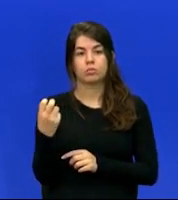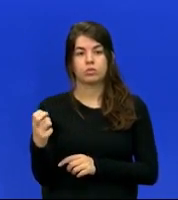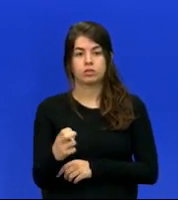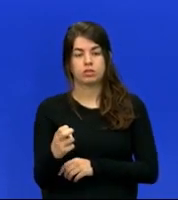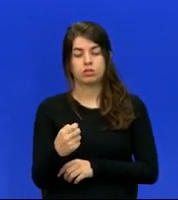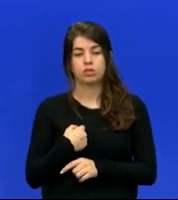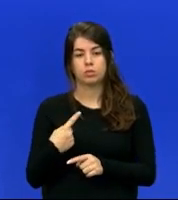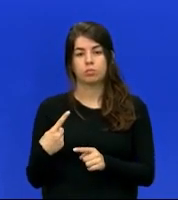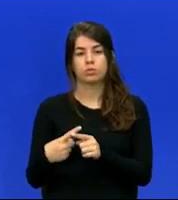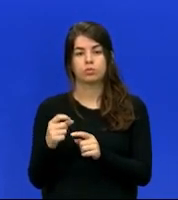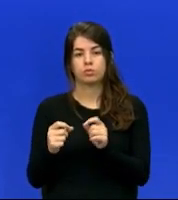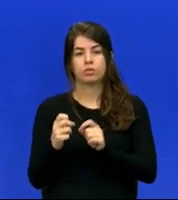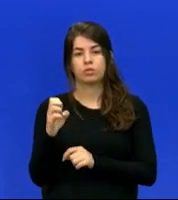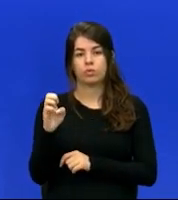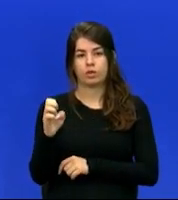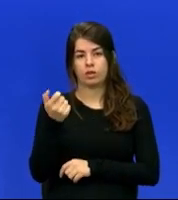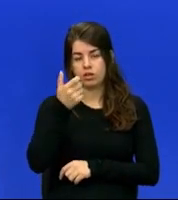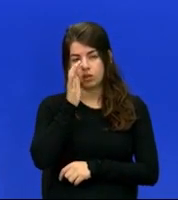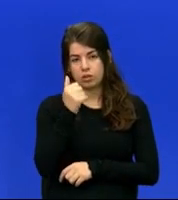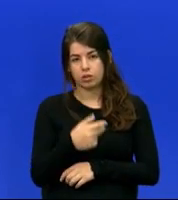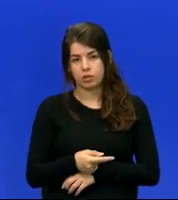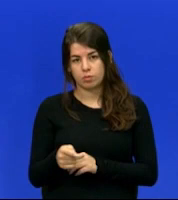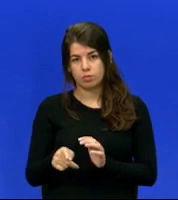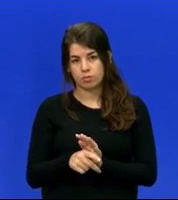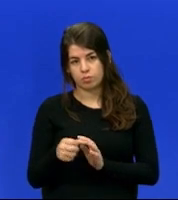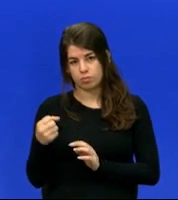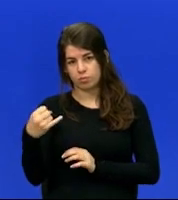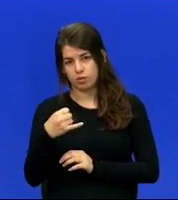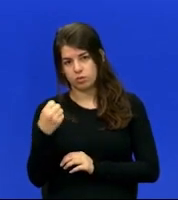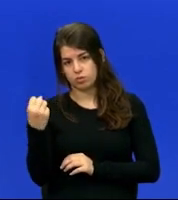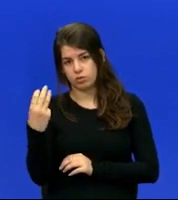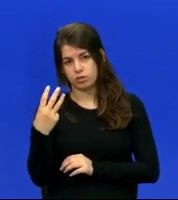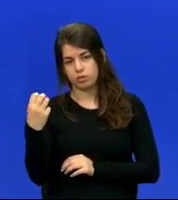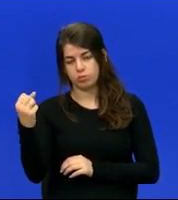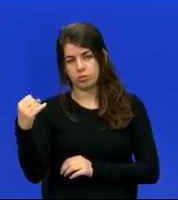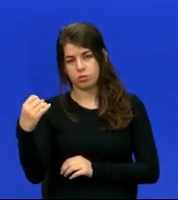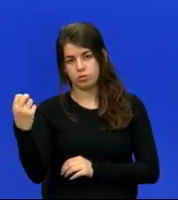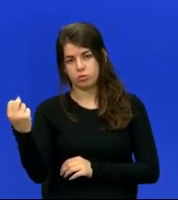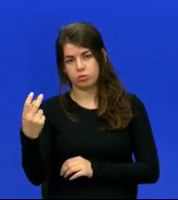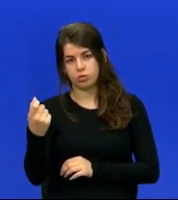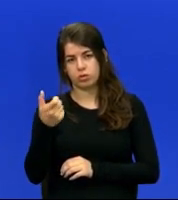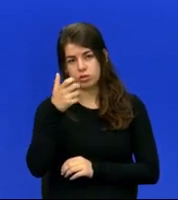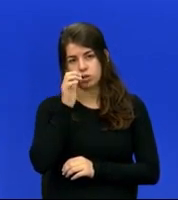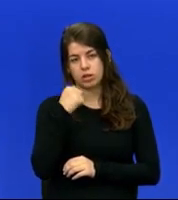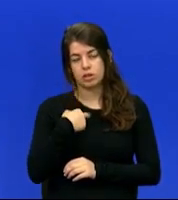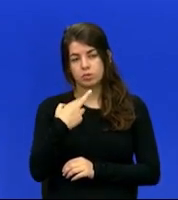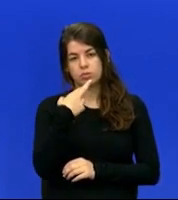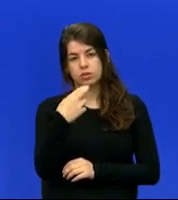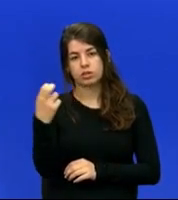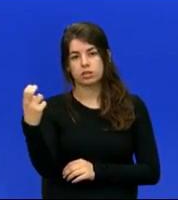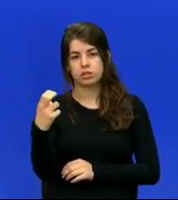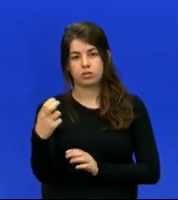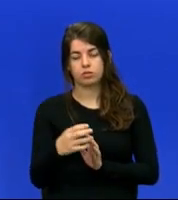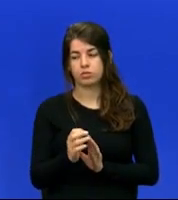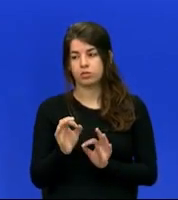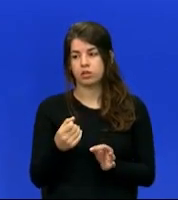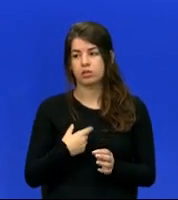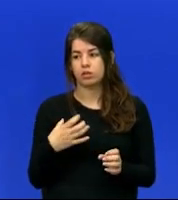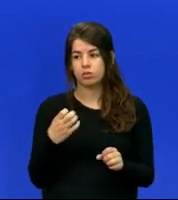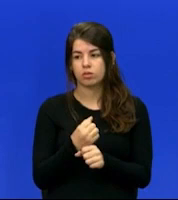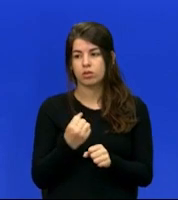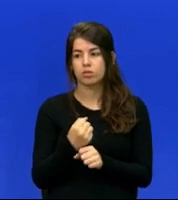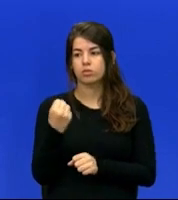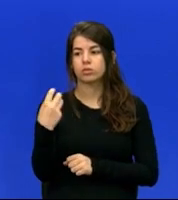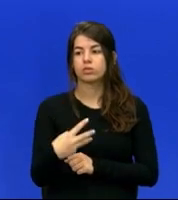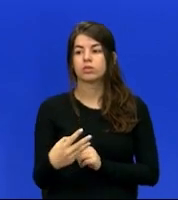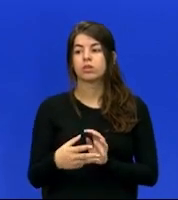que multiplica o E elevado a menos 3 vezes 2 sobre 5 fatorial. Feito esses